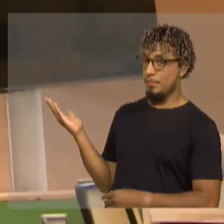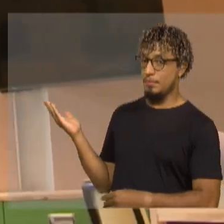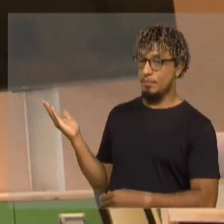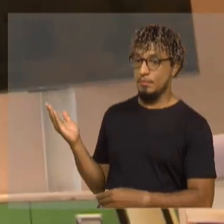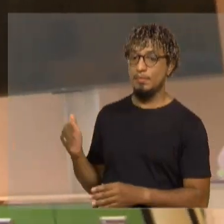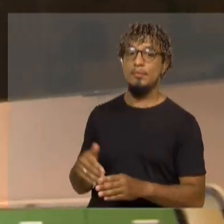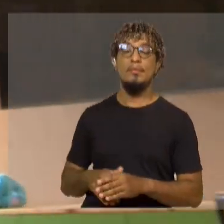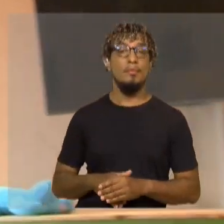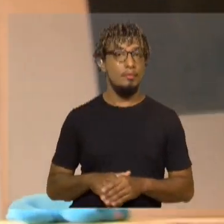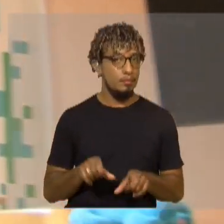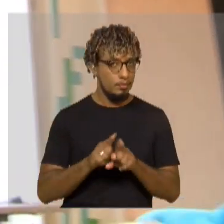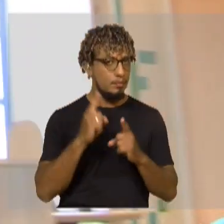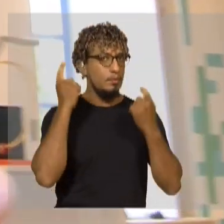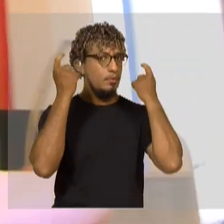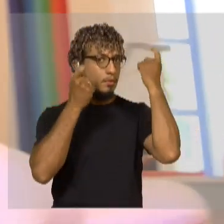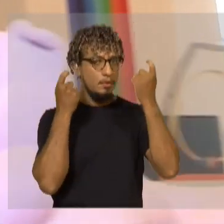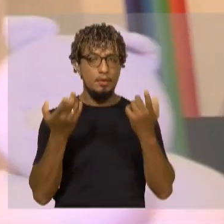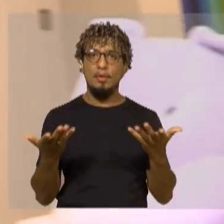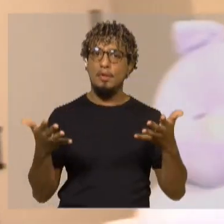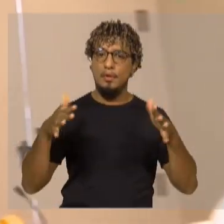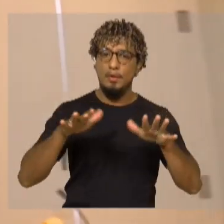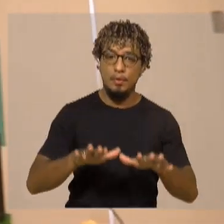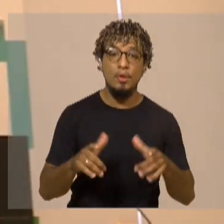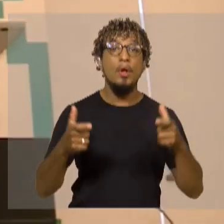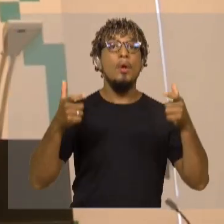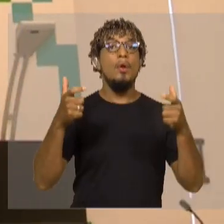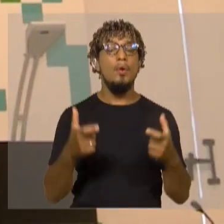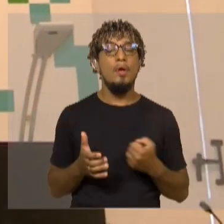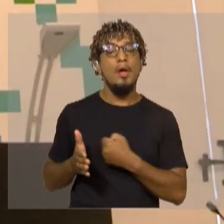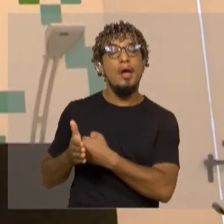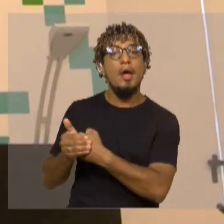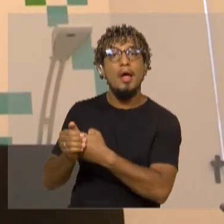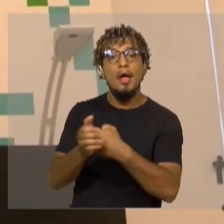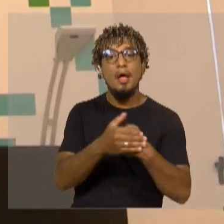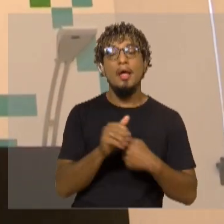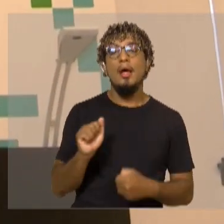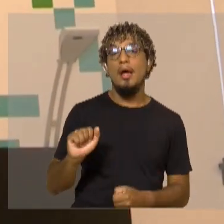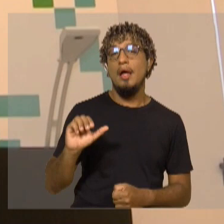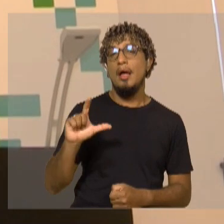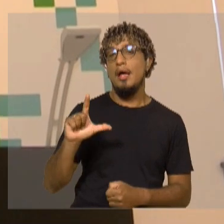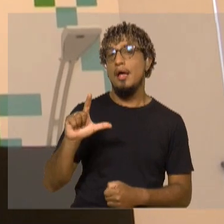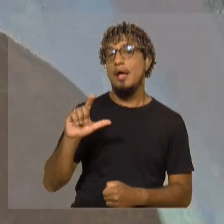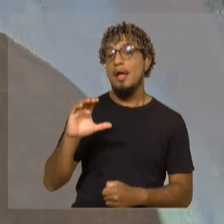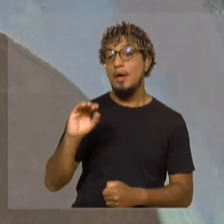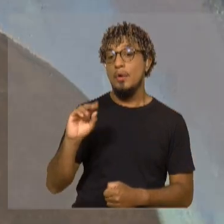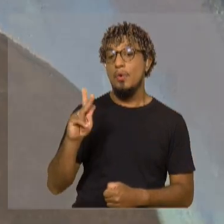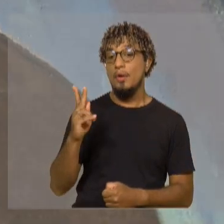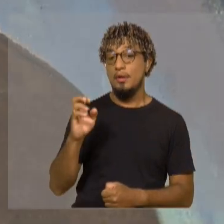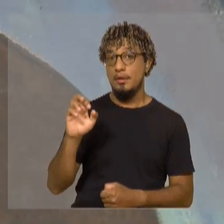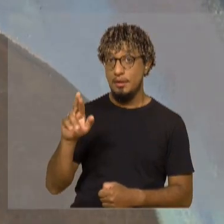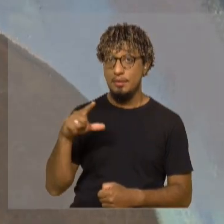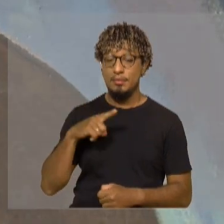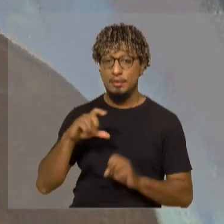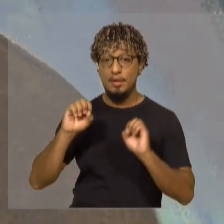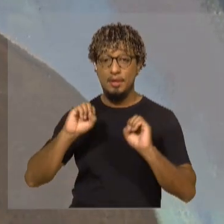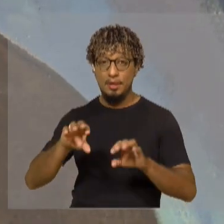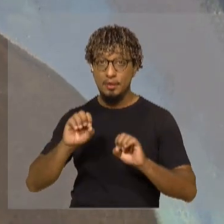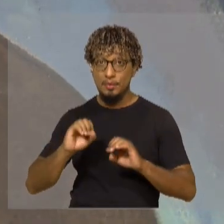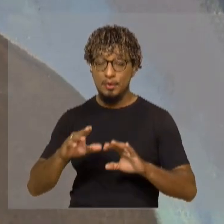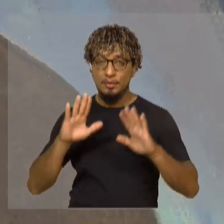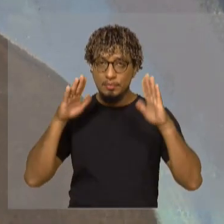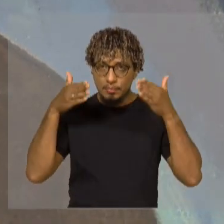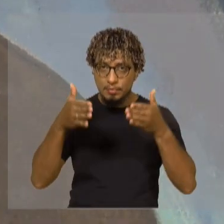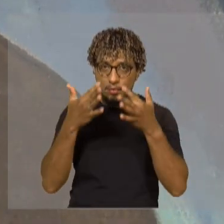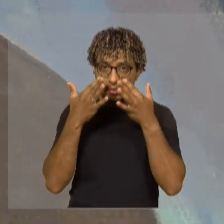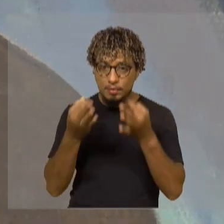SESI preocupa-se também com a inclusão. O espaço Acolher, por exemplo, oferece atendimento educacional especializado